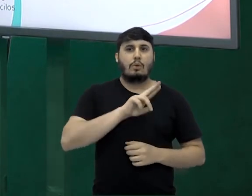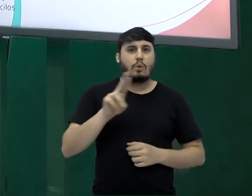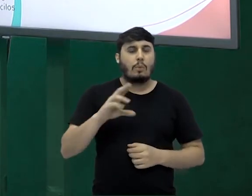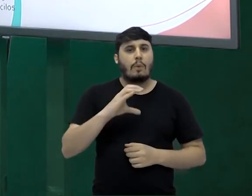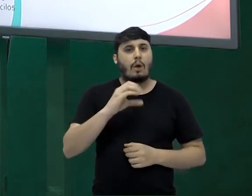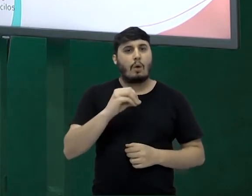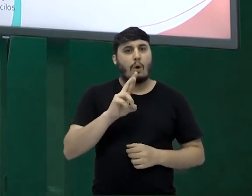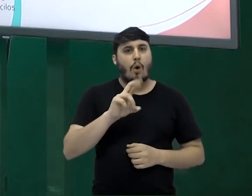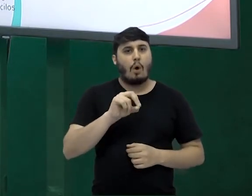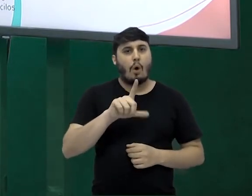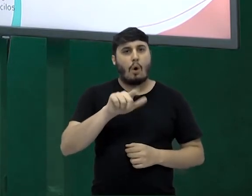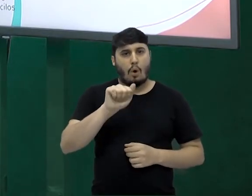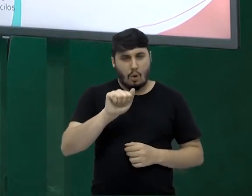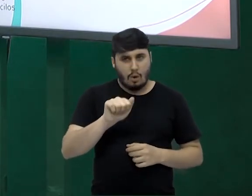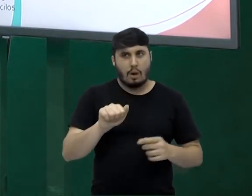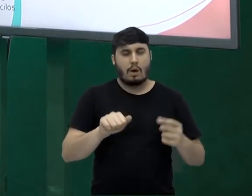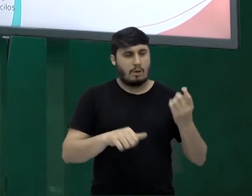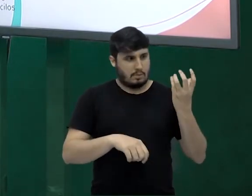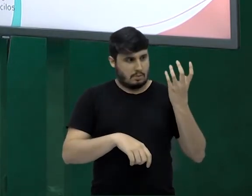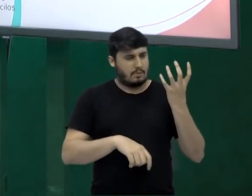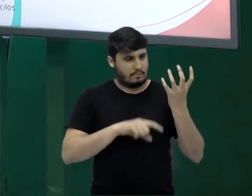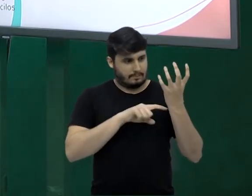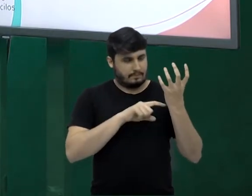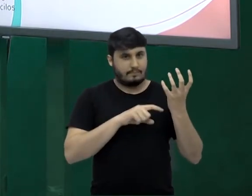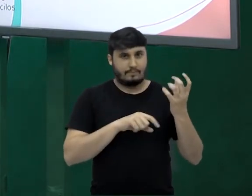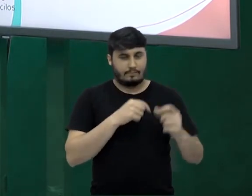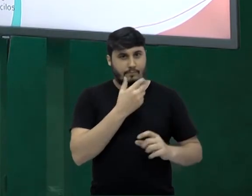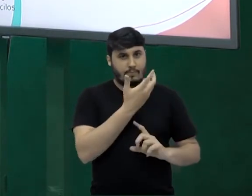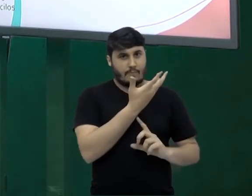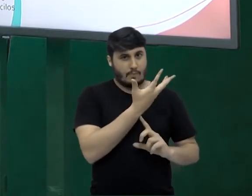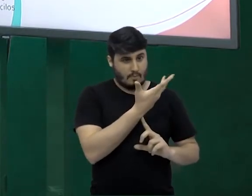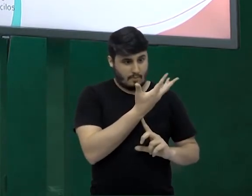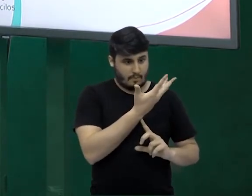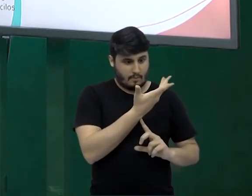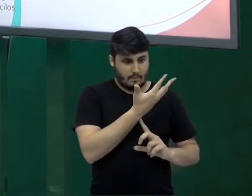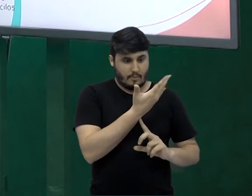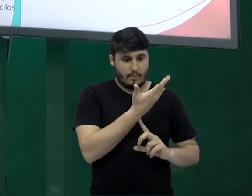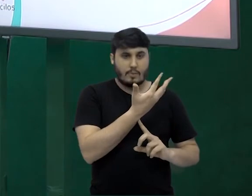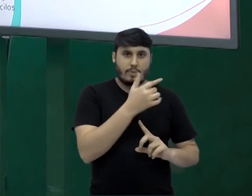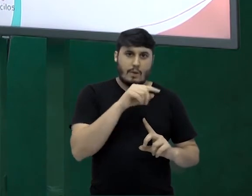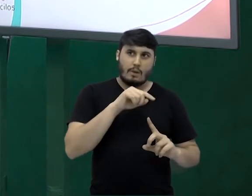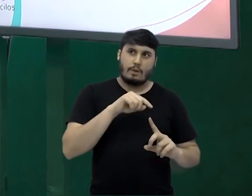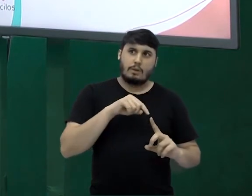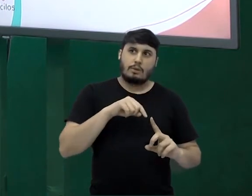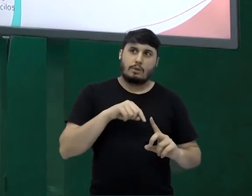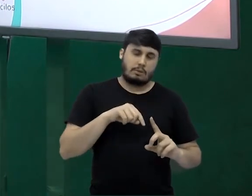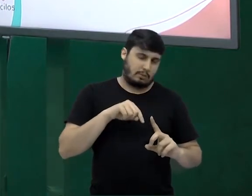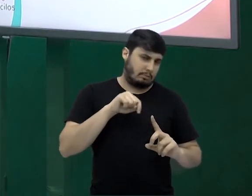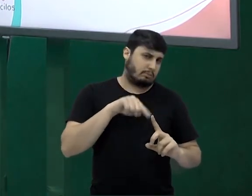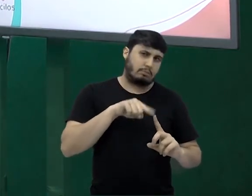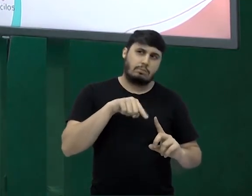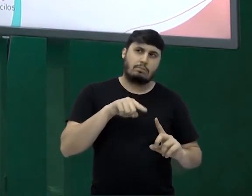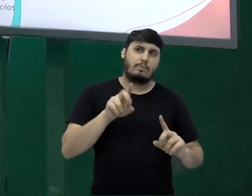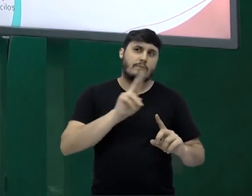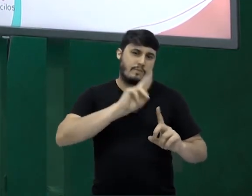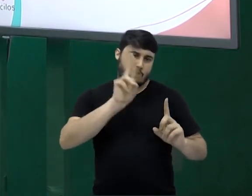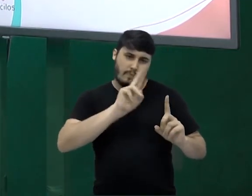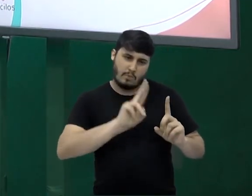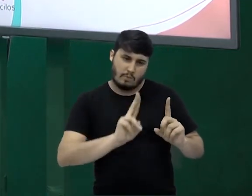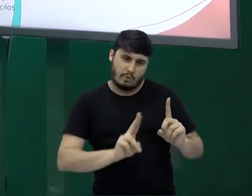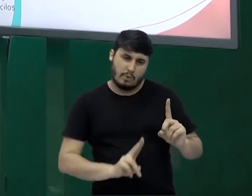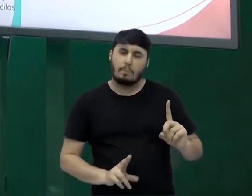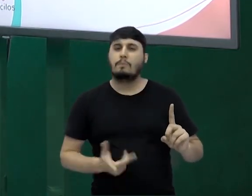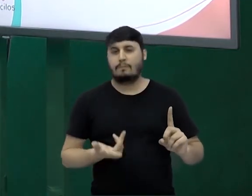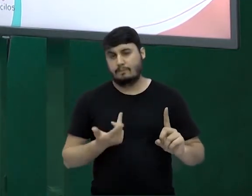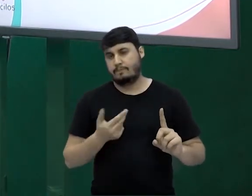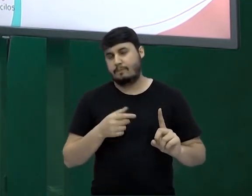corola, o cálice, o pedúnculo, o receptáculo e aqui dentro o androceu e o